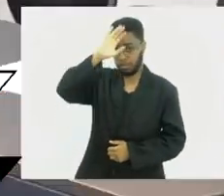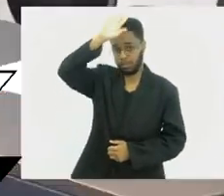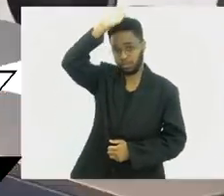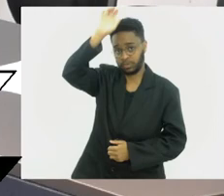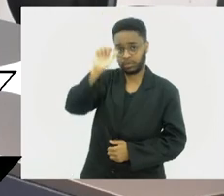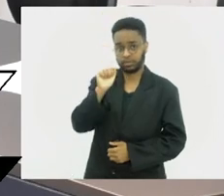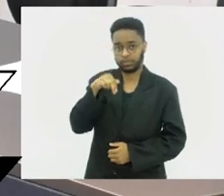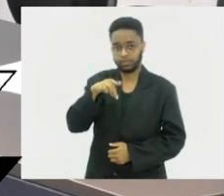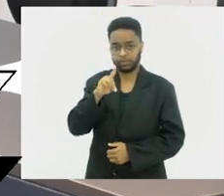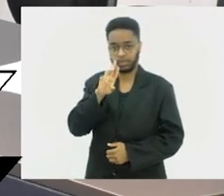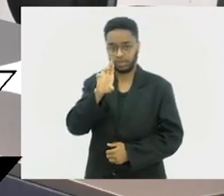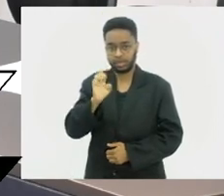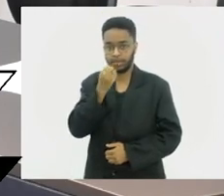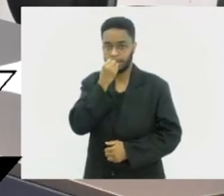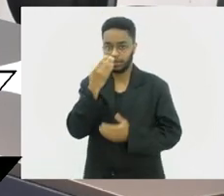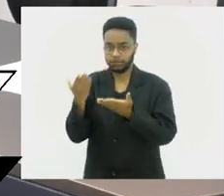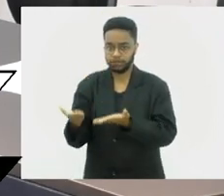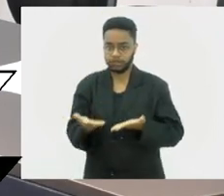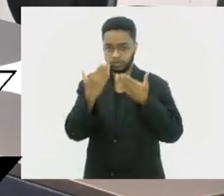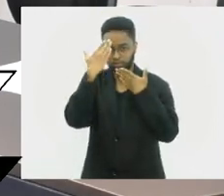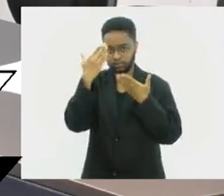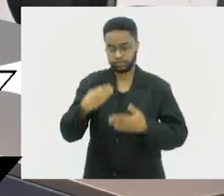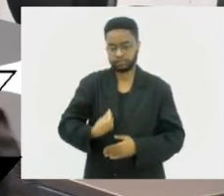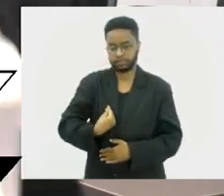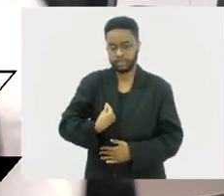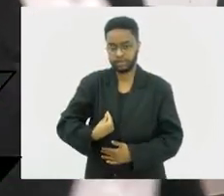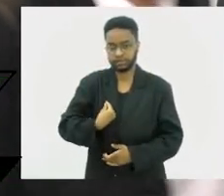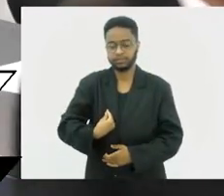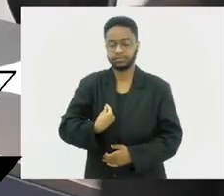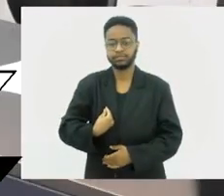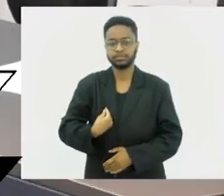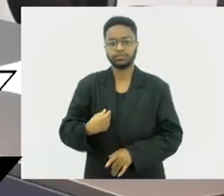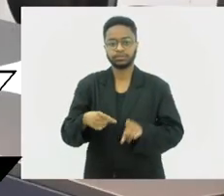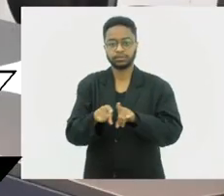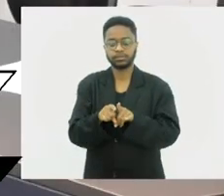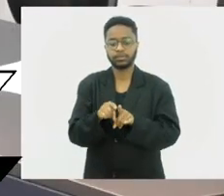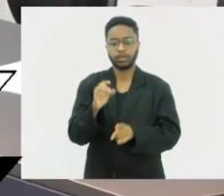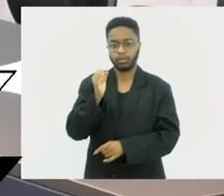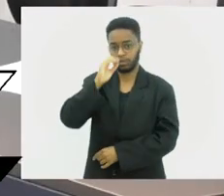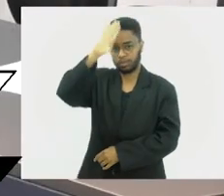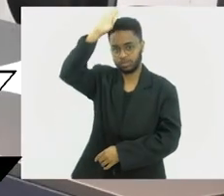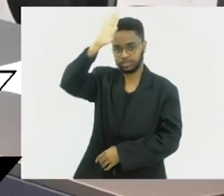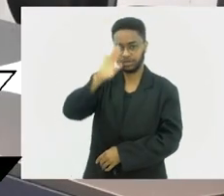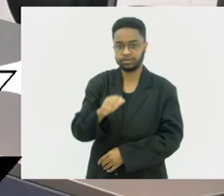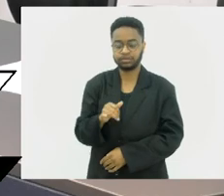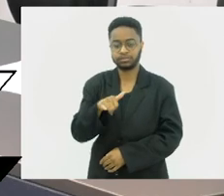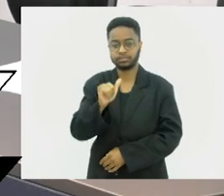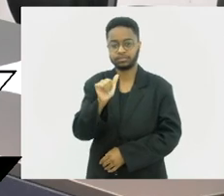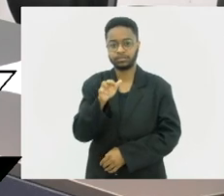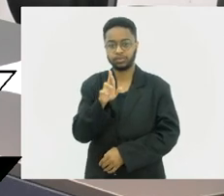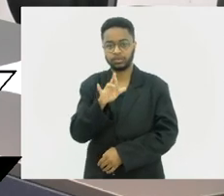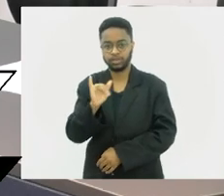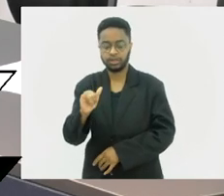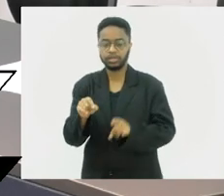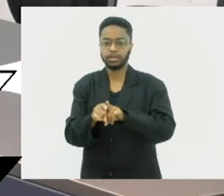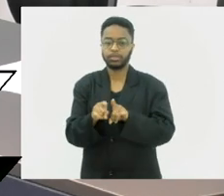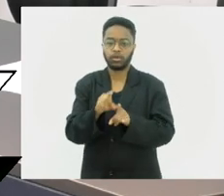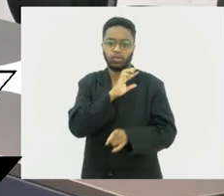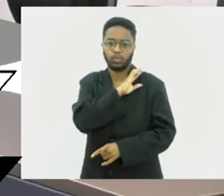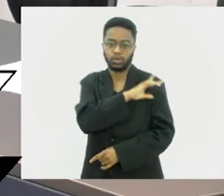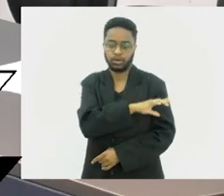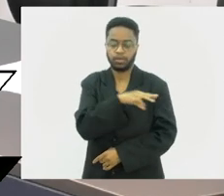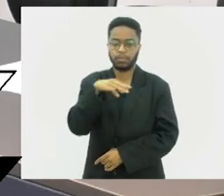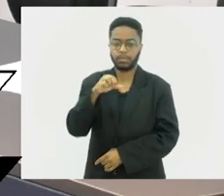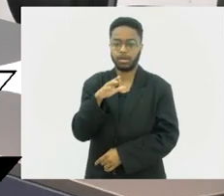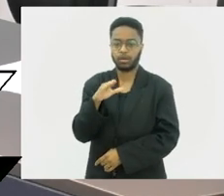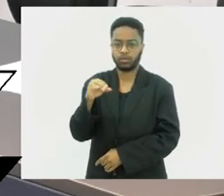Estado-Maior-Geral, seja muito bem-vindo, muito obrigado pela presença. Major Bombeiro Yuri, Coronel Marcos Schroeder, da Polícia Militar do Estado do Rio de Janeiro.